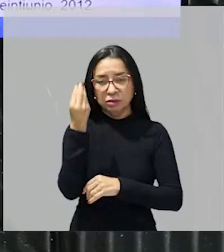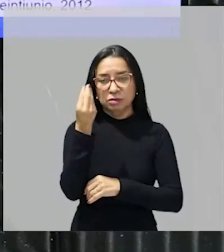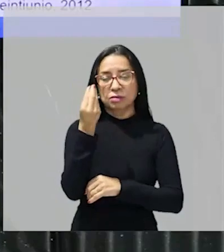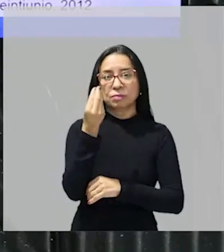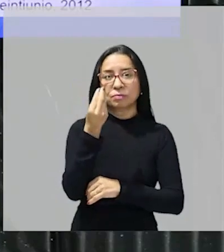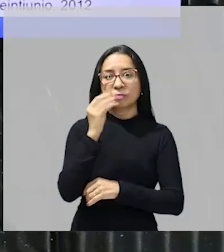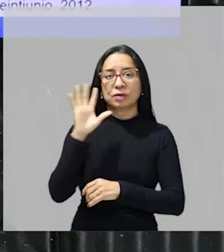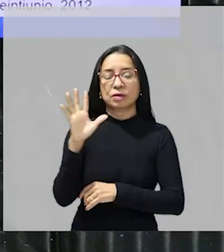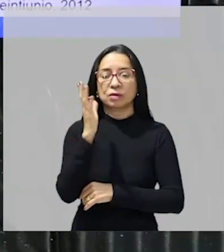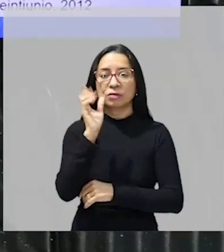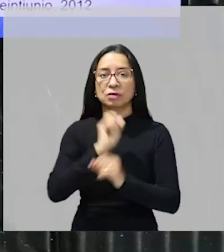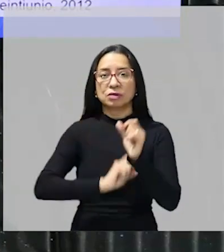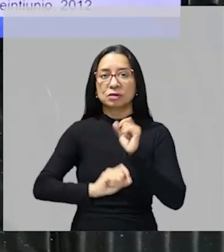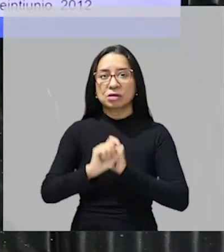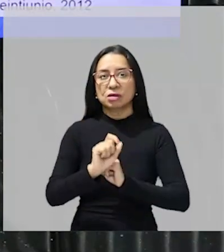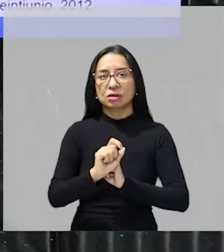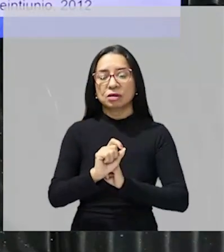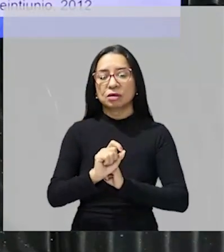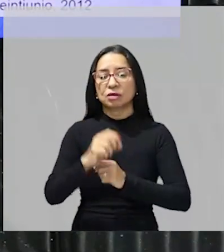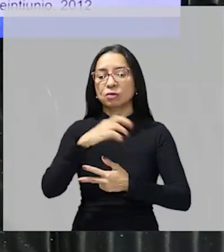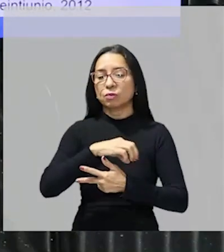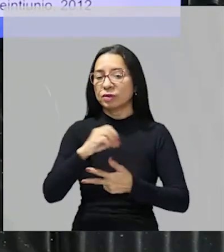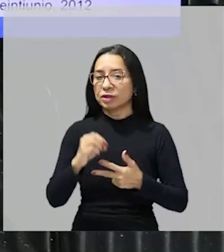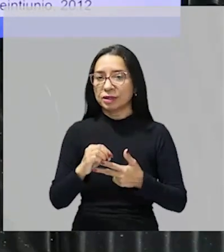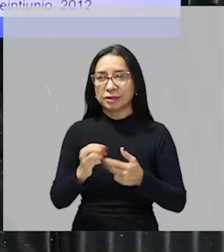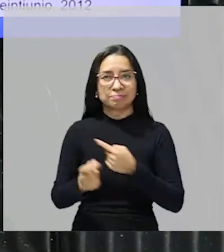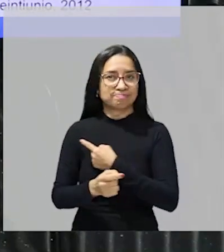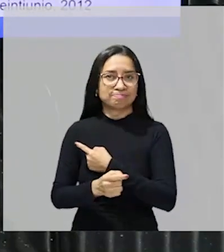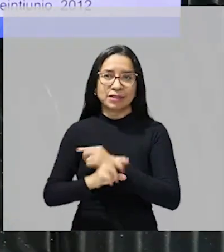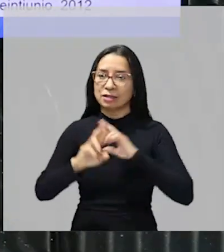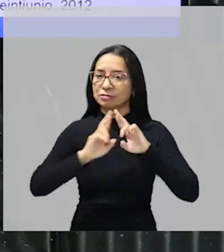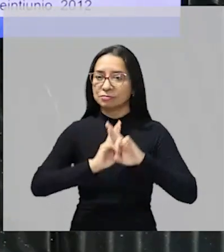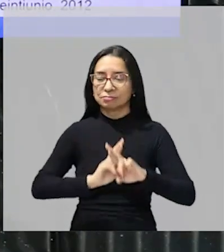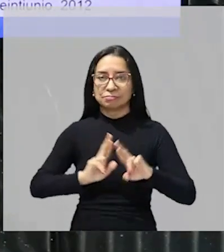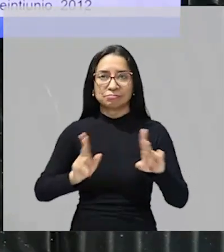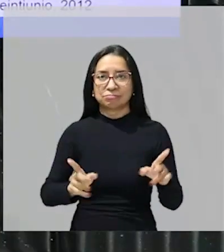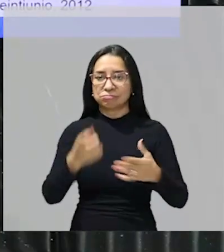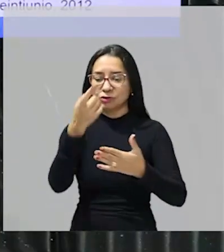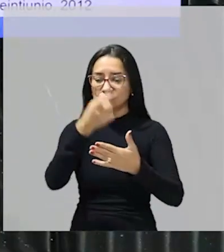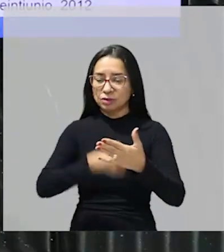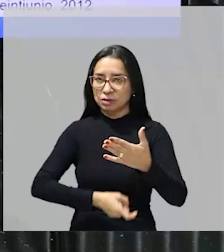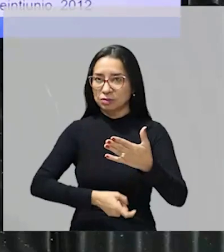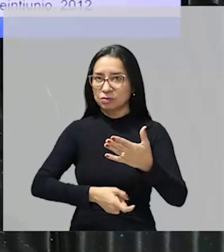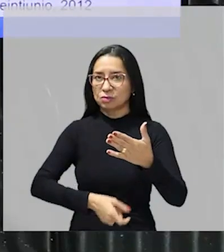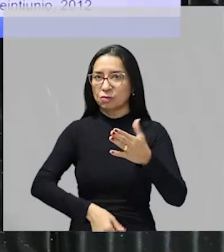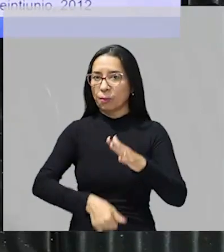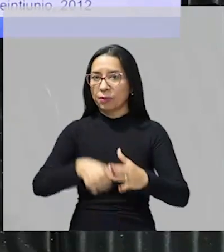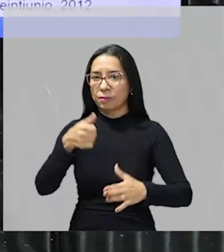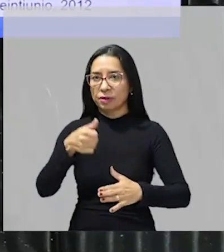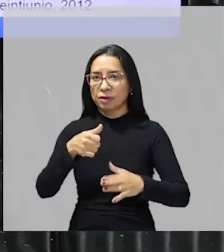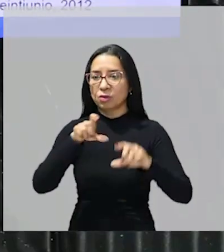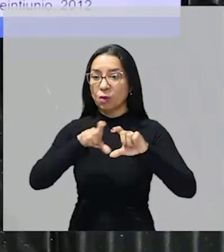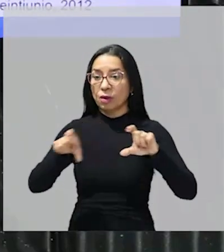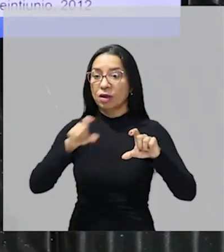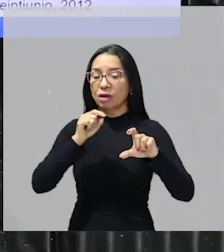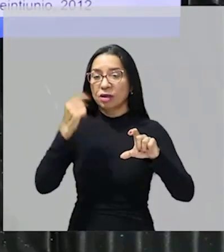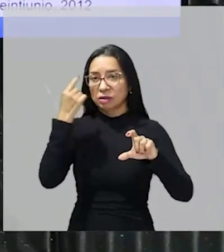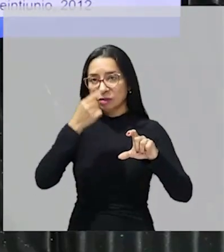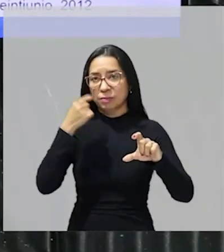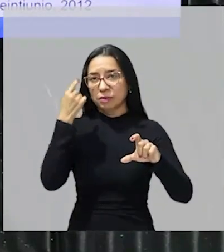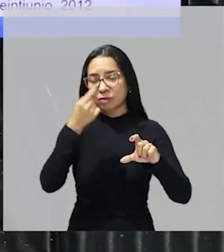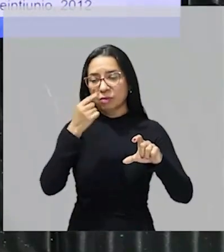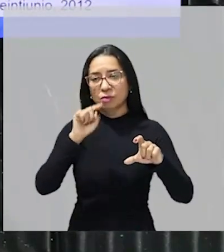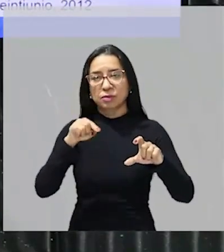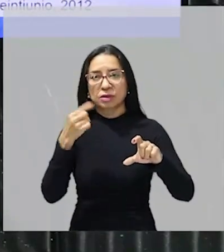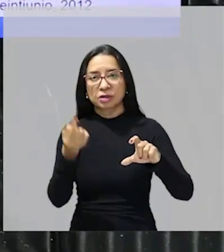que no Enem não é dessa forma. O texto vem em espanhol e daqui a pouco a gente vai ver